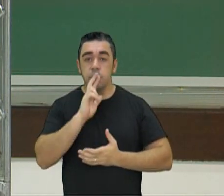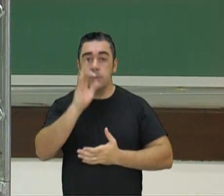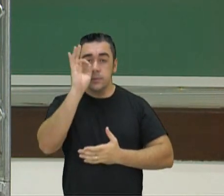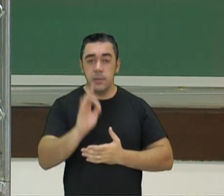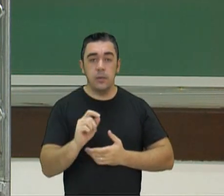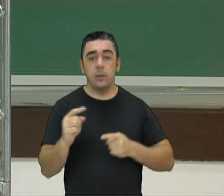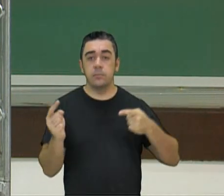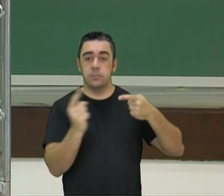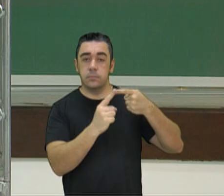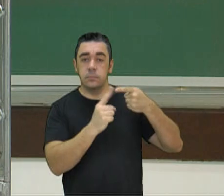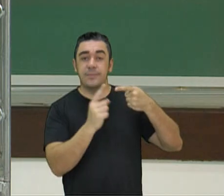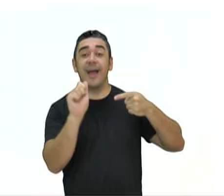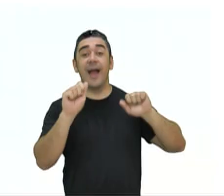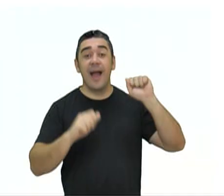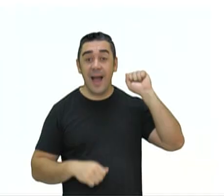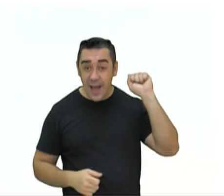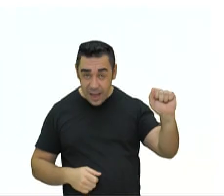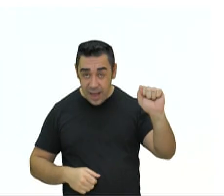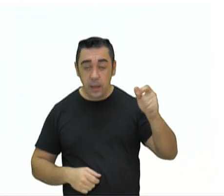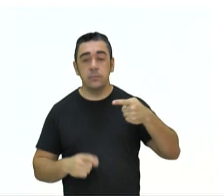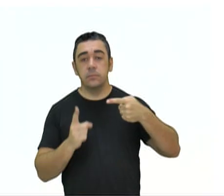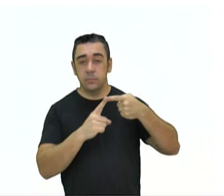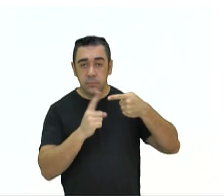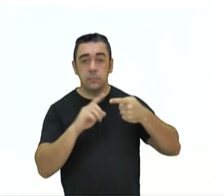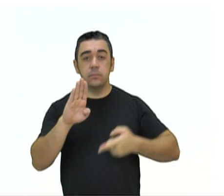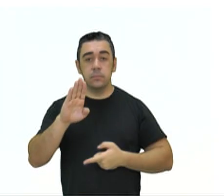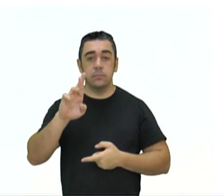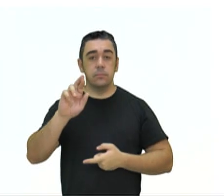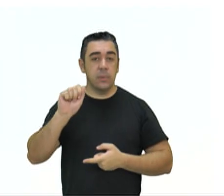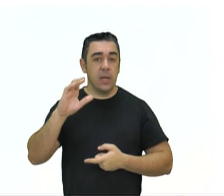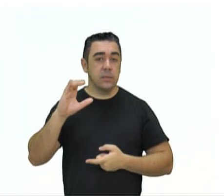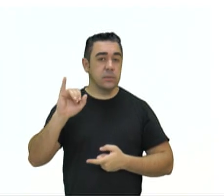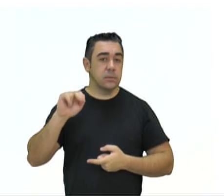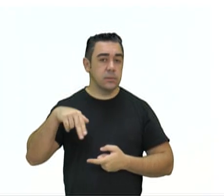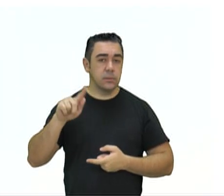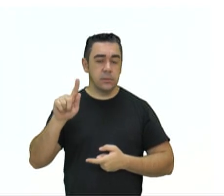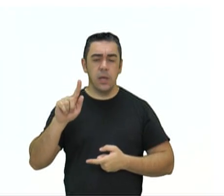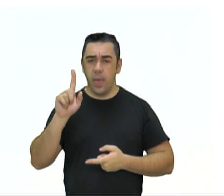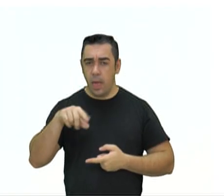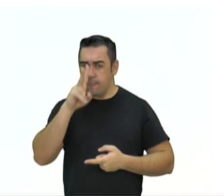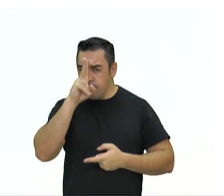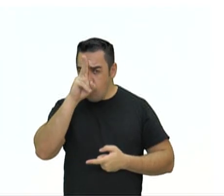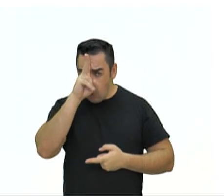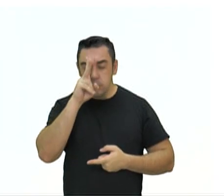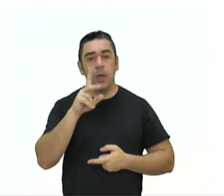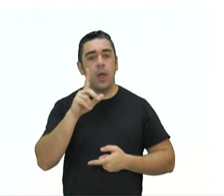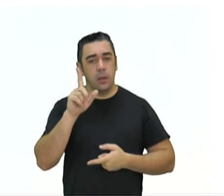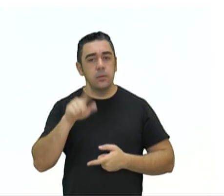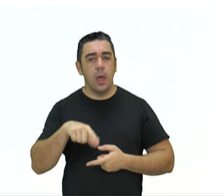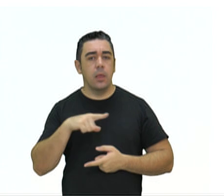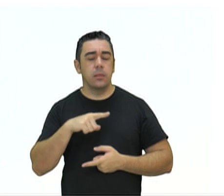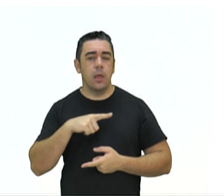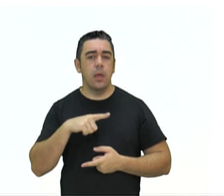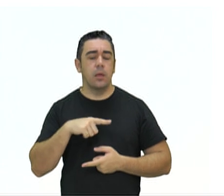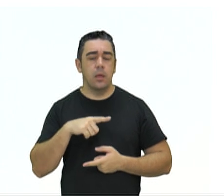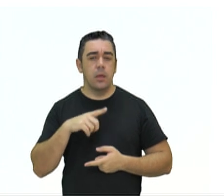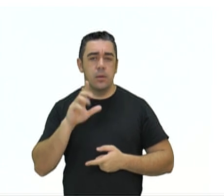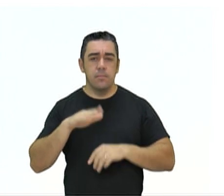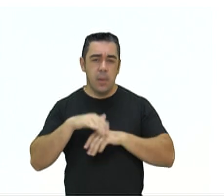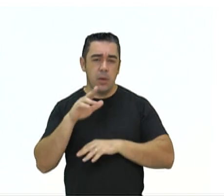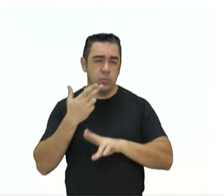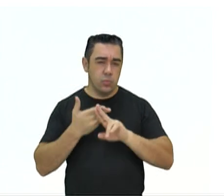quem respondeu a letra A. Letra A, que é o bracing. Então, né, treinos de força, treinos